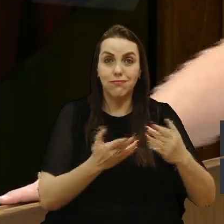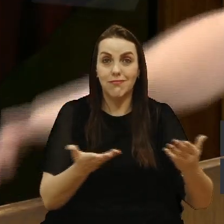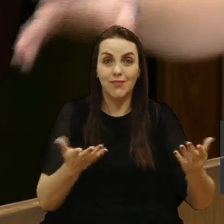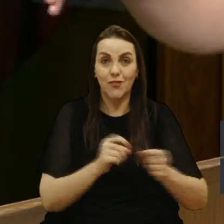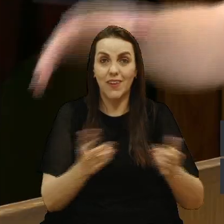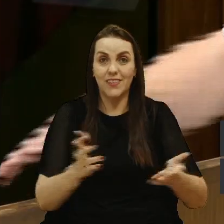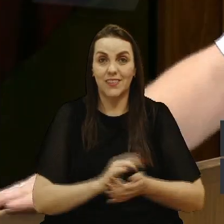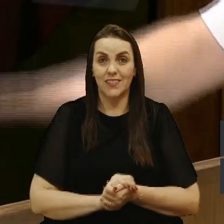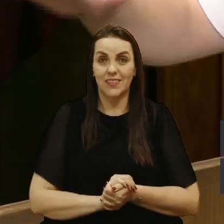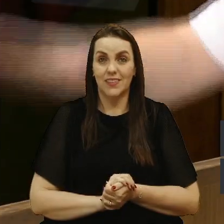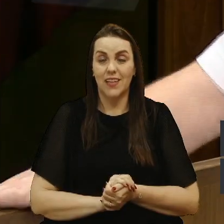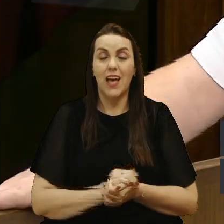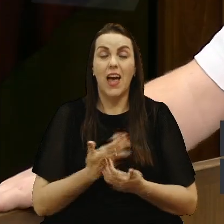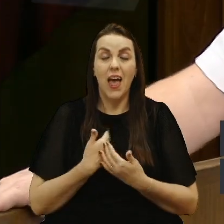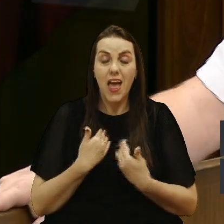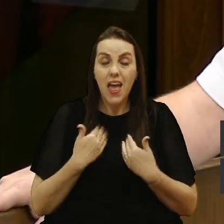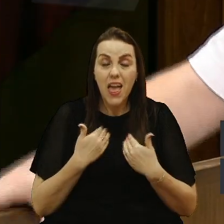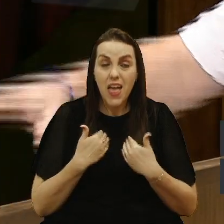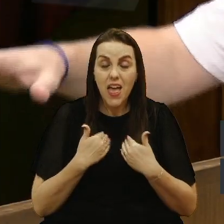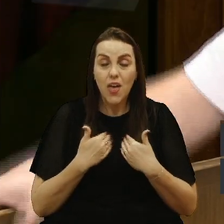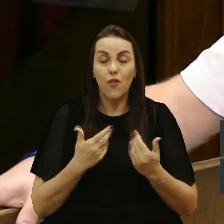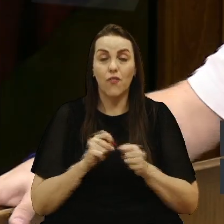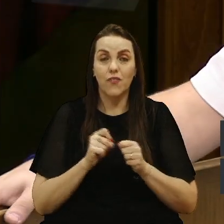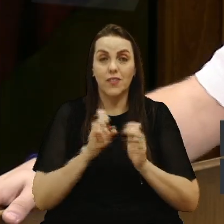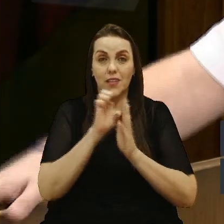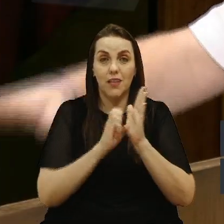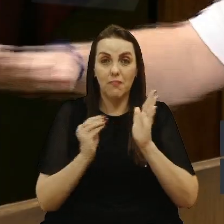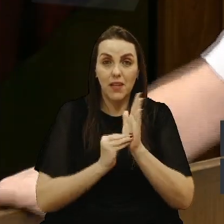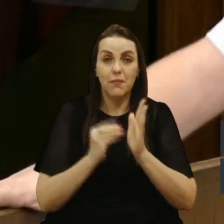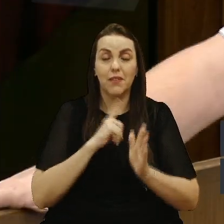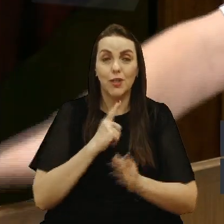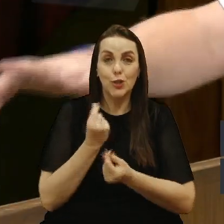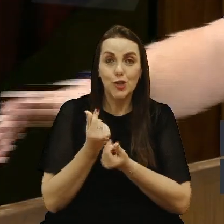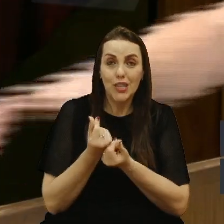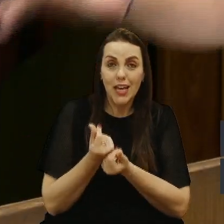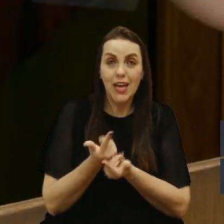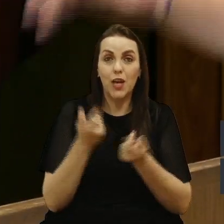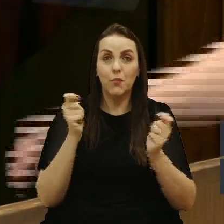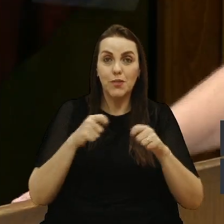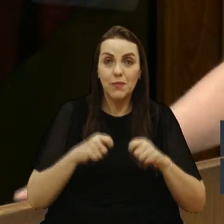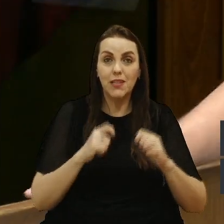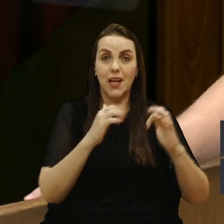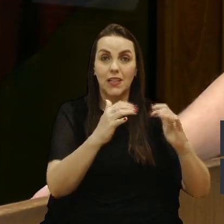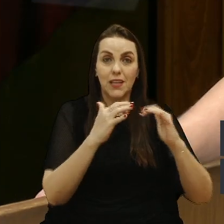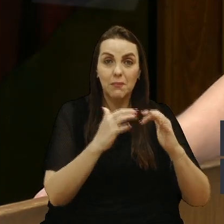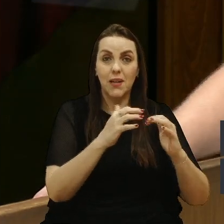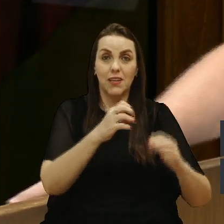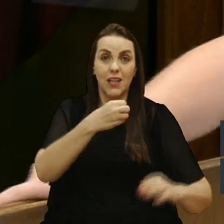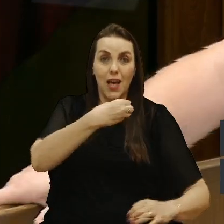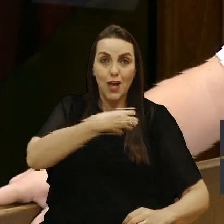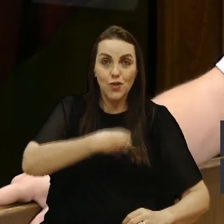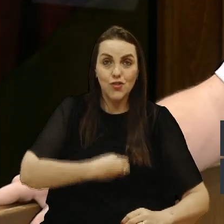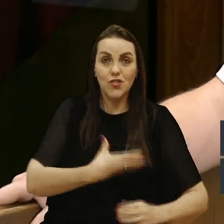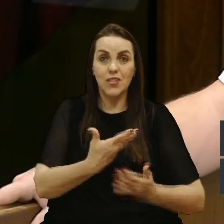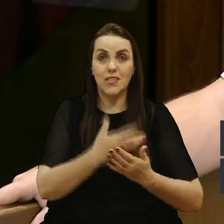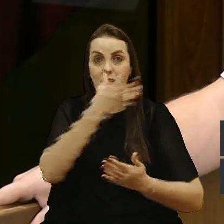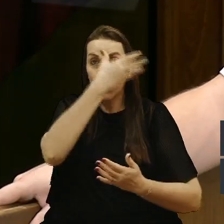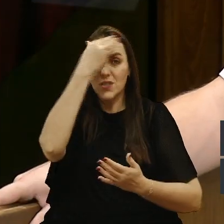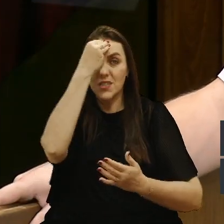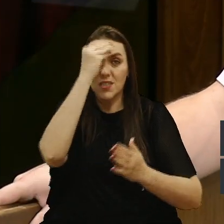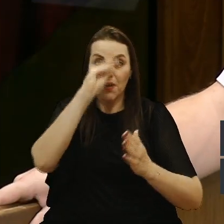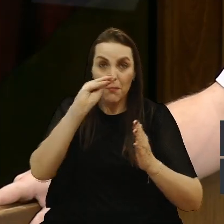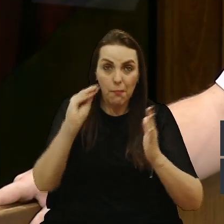Eu me incomodei de fazer uma emenda para ter dinheiro para reparar aparelho de raio-x que tinha esquecido de